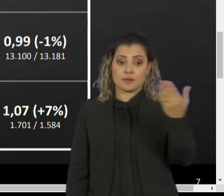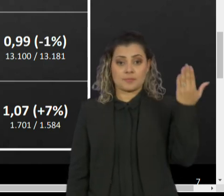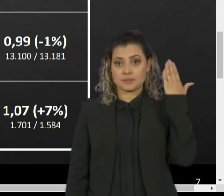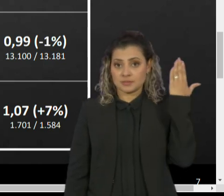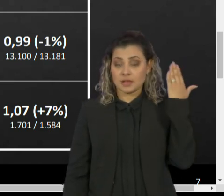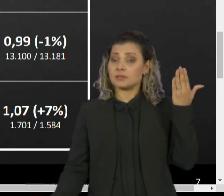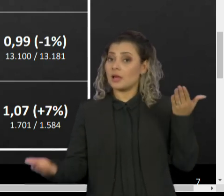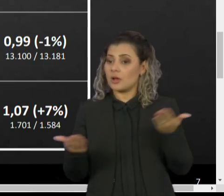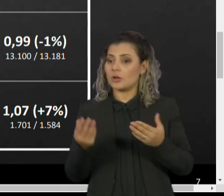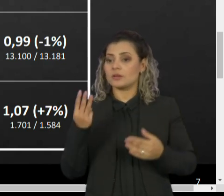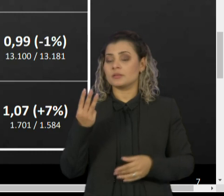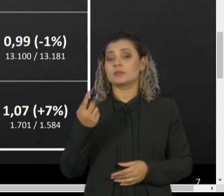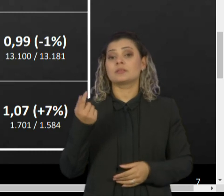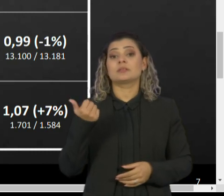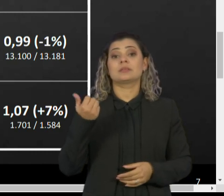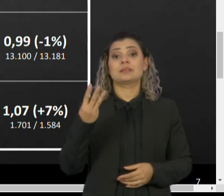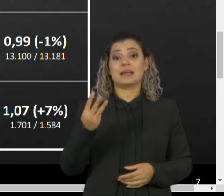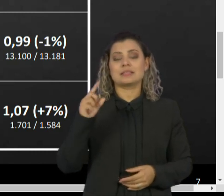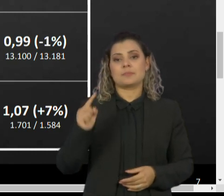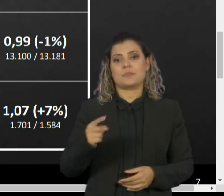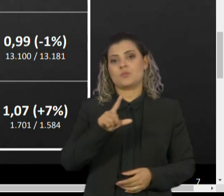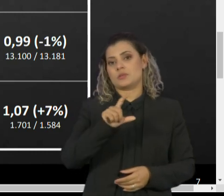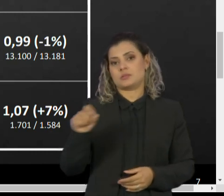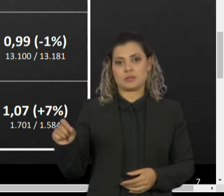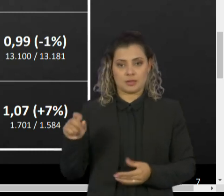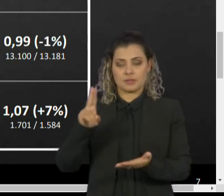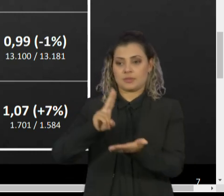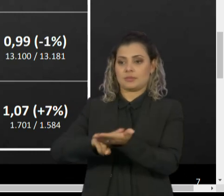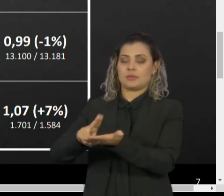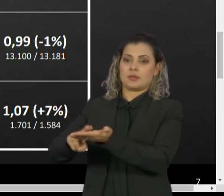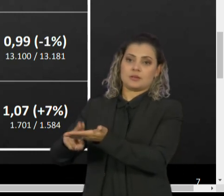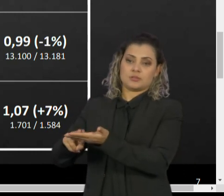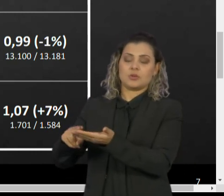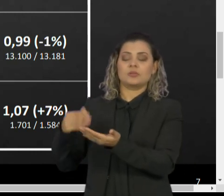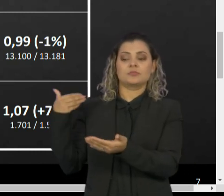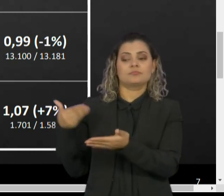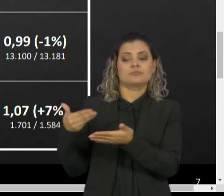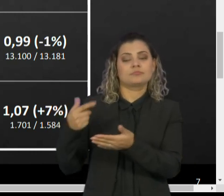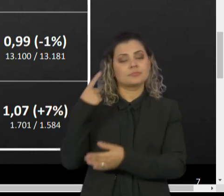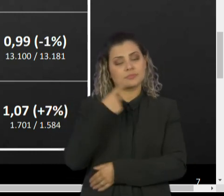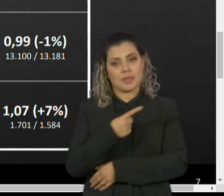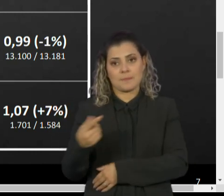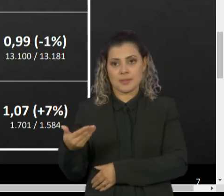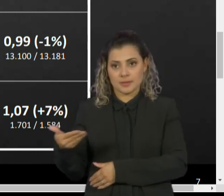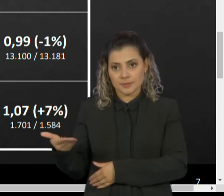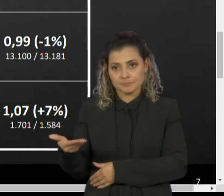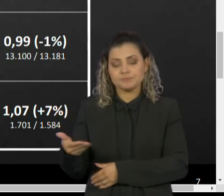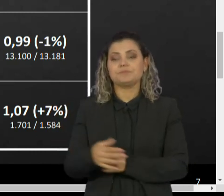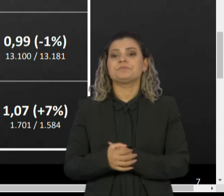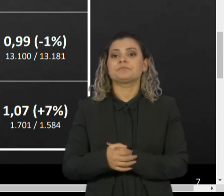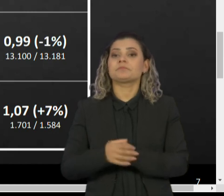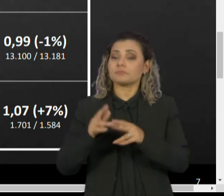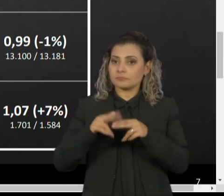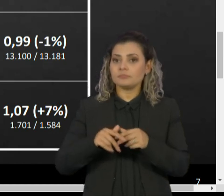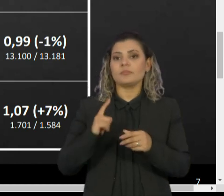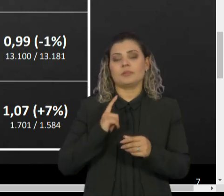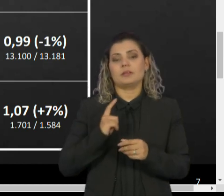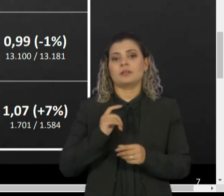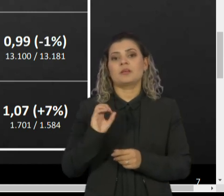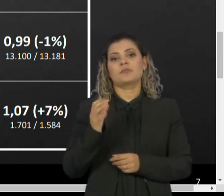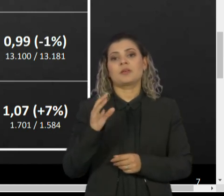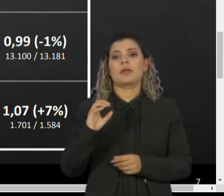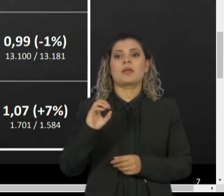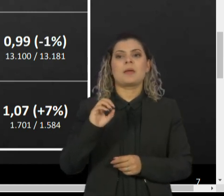anterior para 13.100 internações nessa última semana, então foi um acréscimo ali de